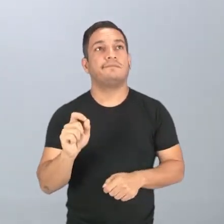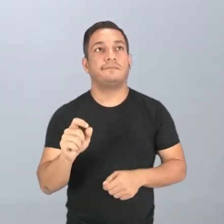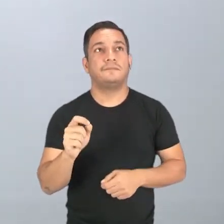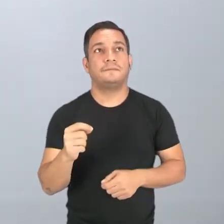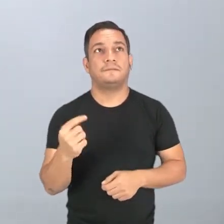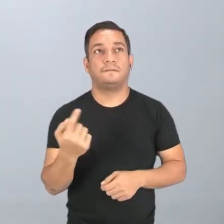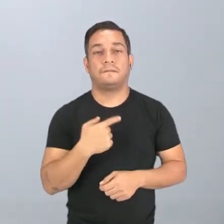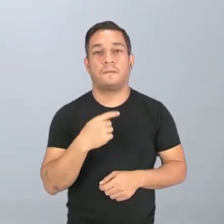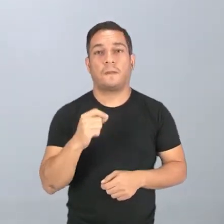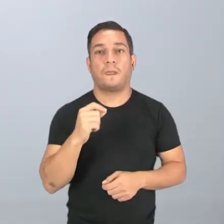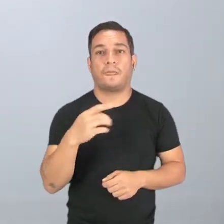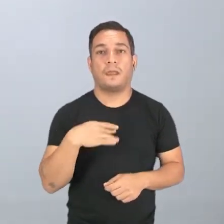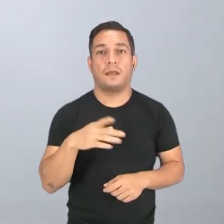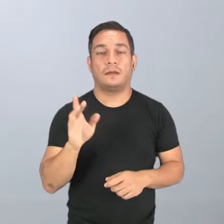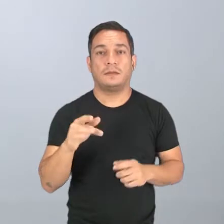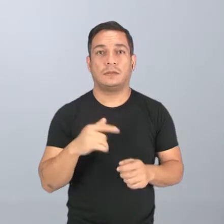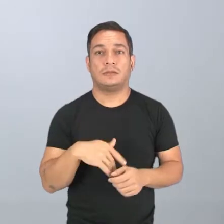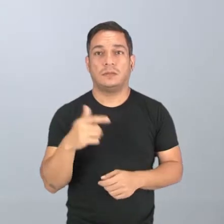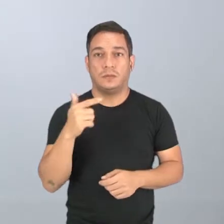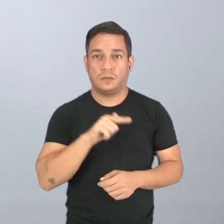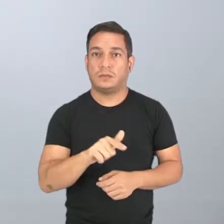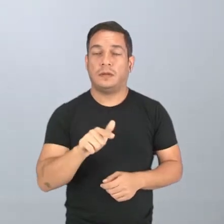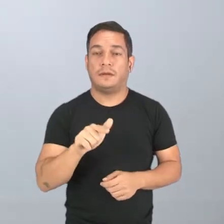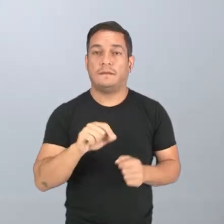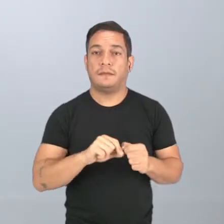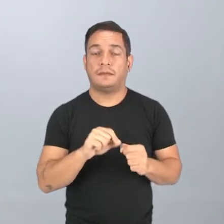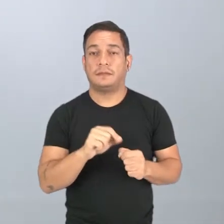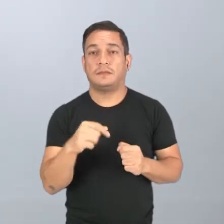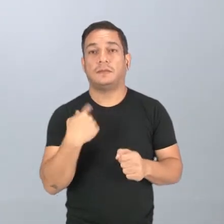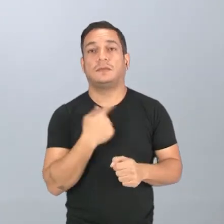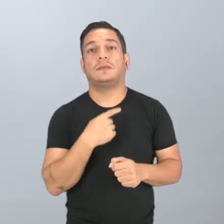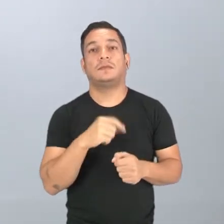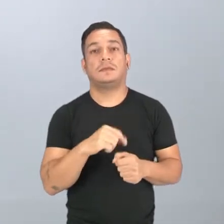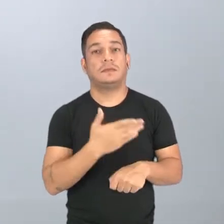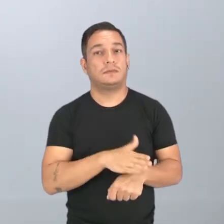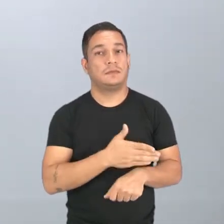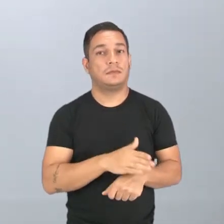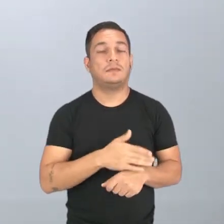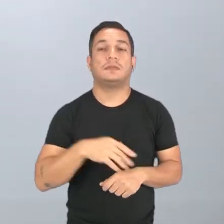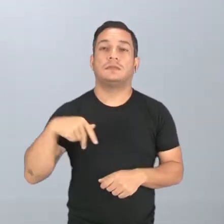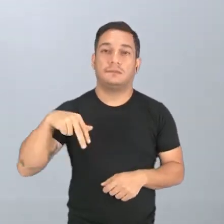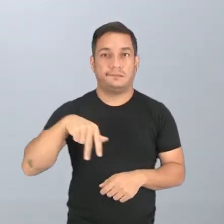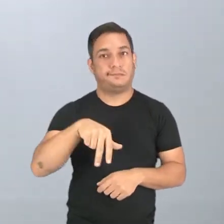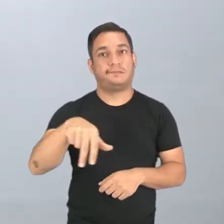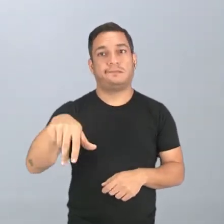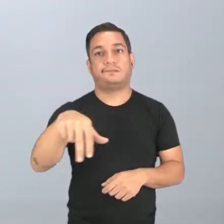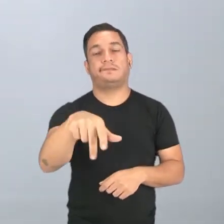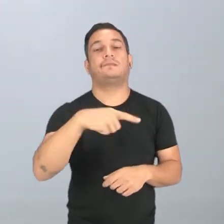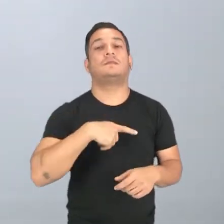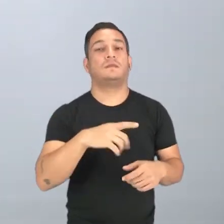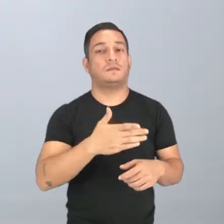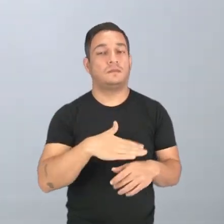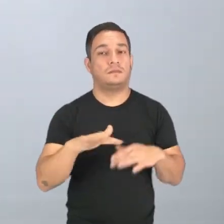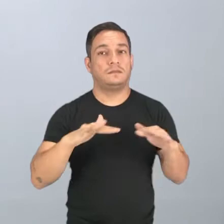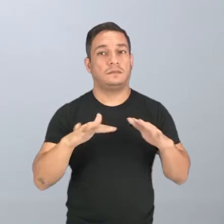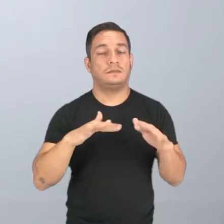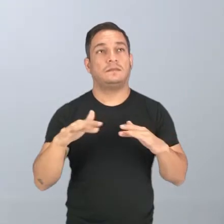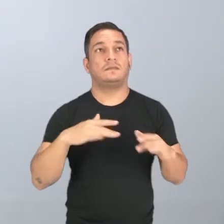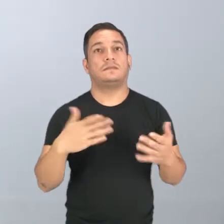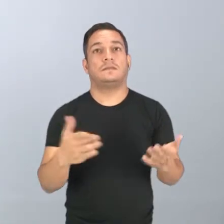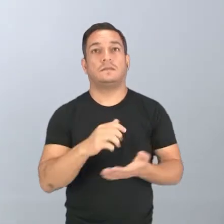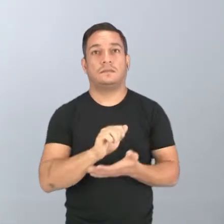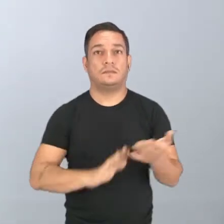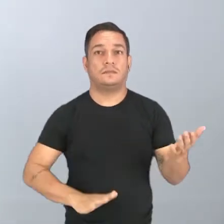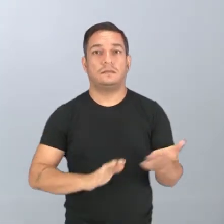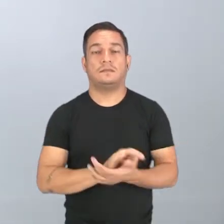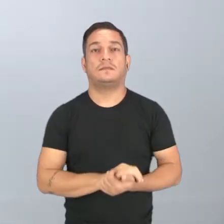gente sai da nossa inércia, quando a gente ao caminhar, a gente já está fazendo uma prática corporal, né? E a gente vai exercitar um